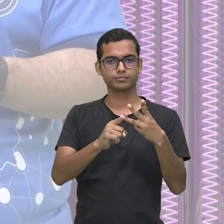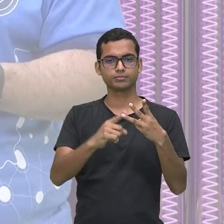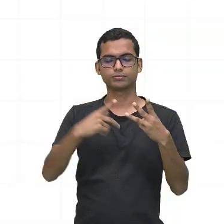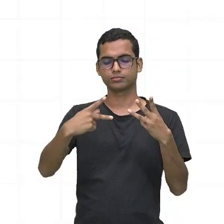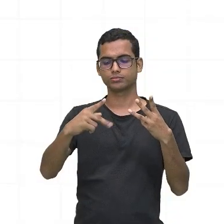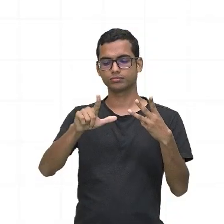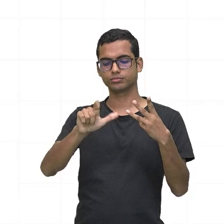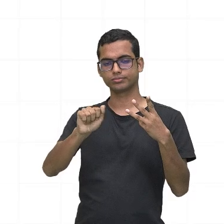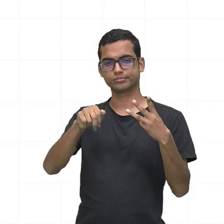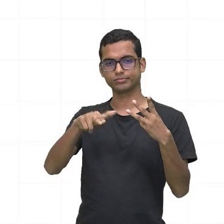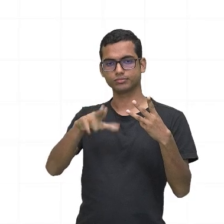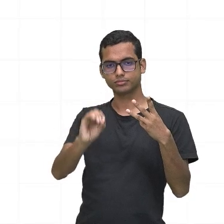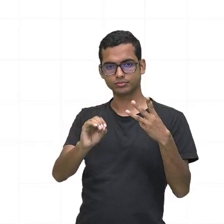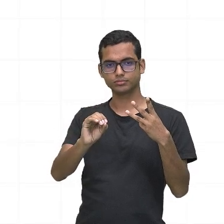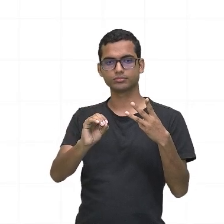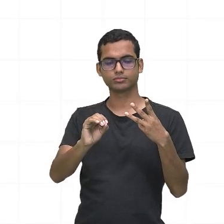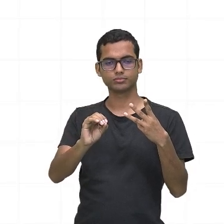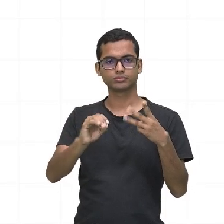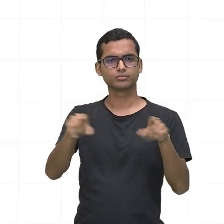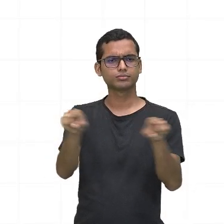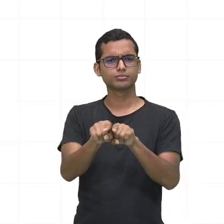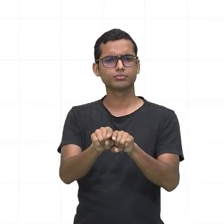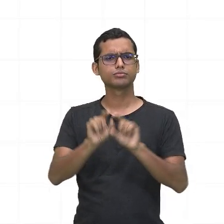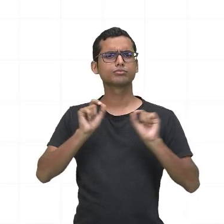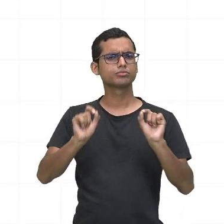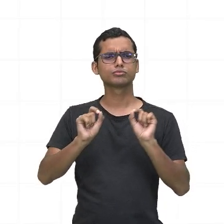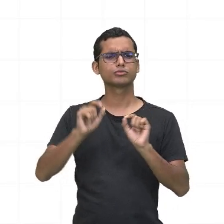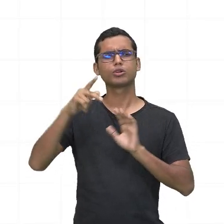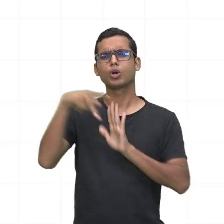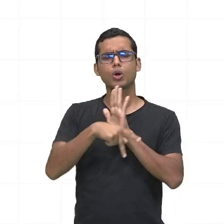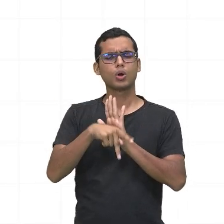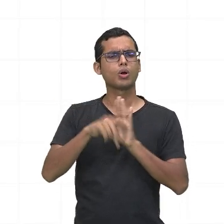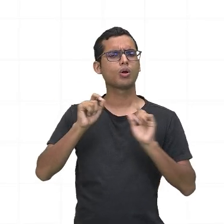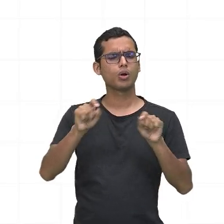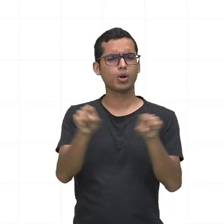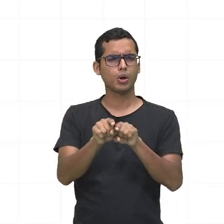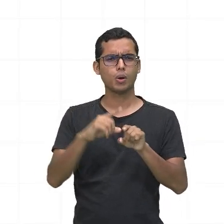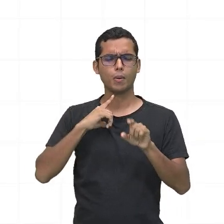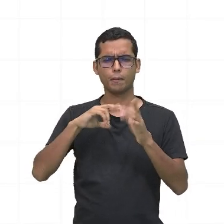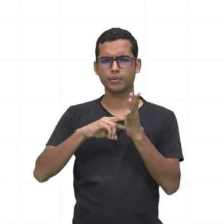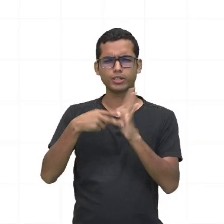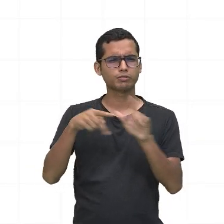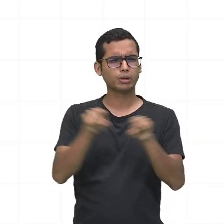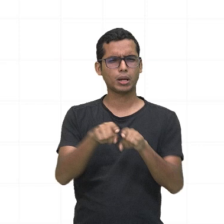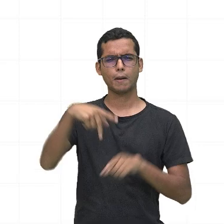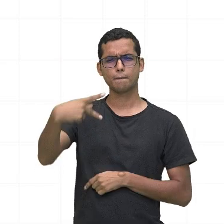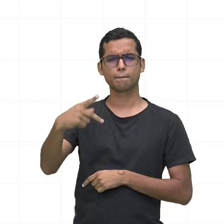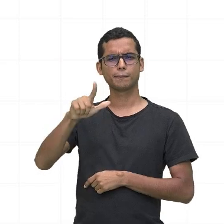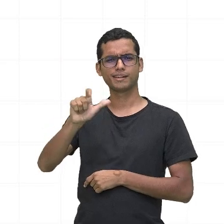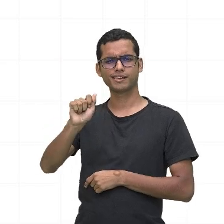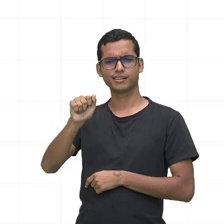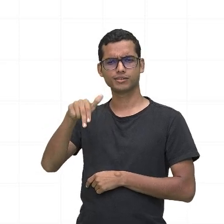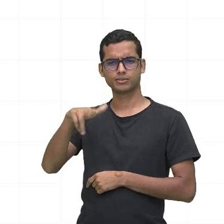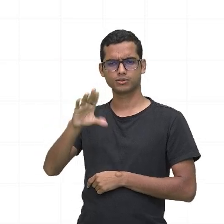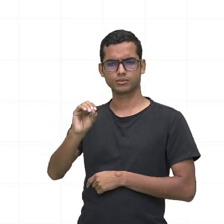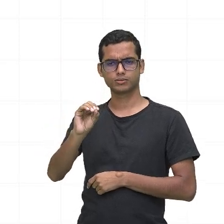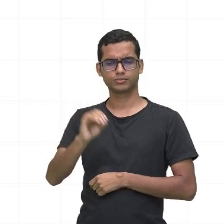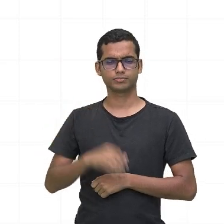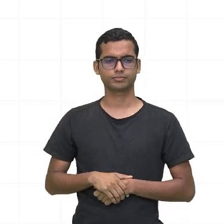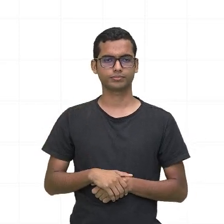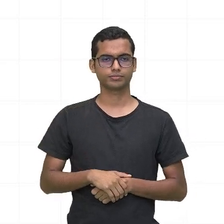agora, tá bom? O que é um plano? Então, alunos, um plano nada mais é do que